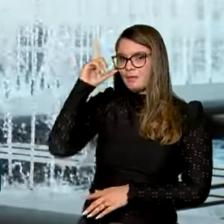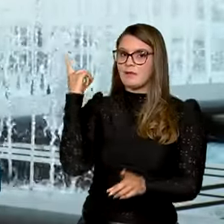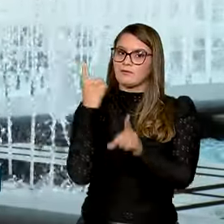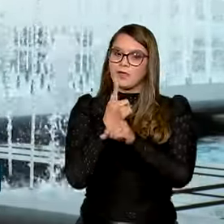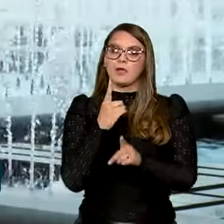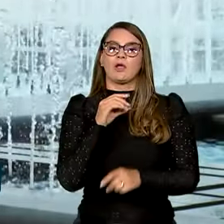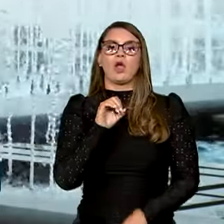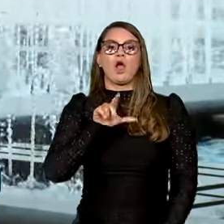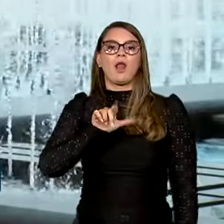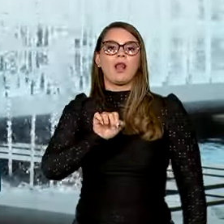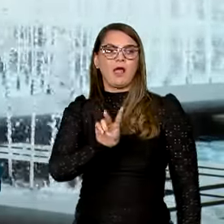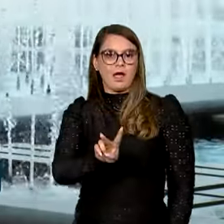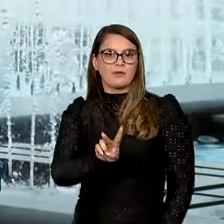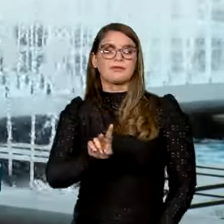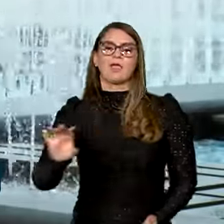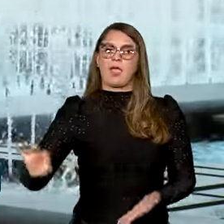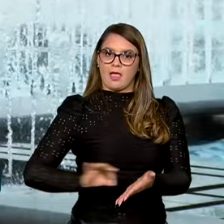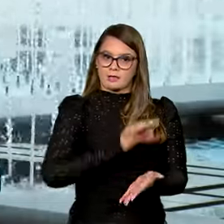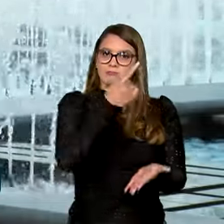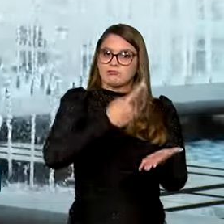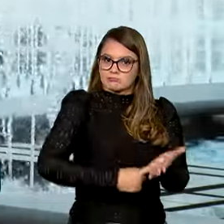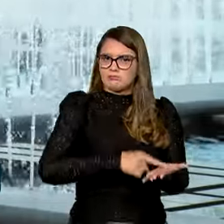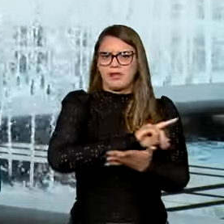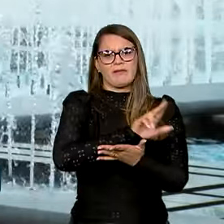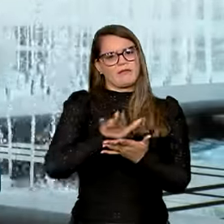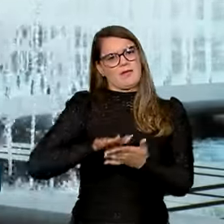chanceler Olaf shows e assinar acordos em diferentes áreas